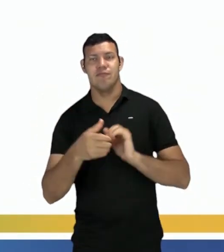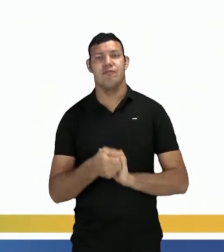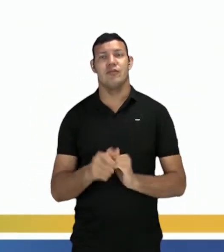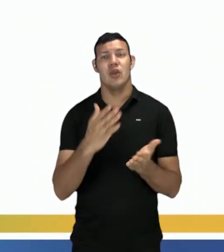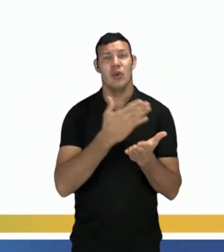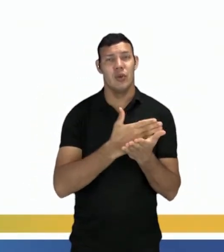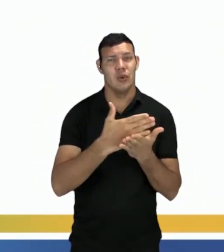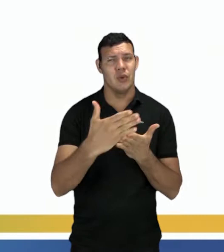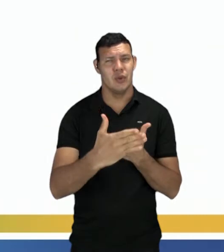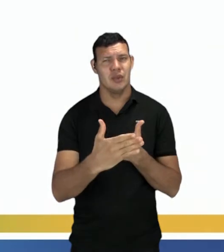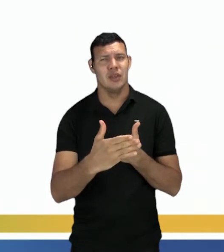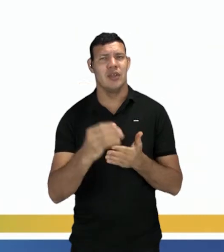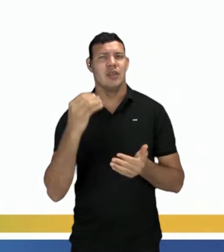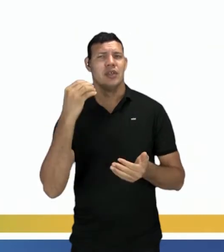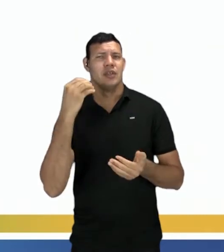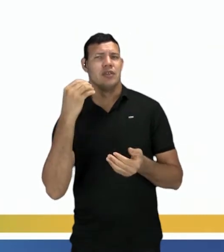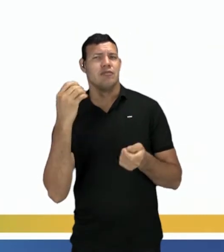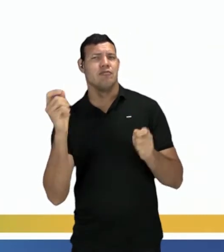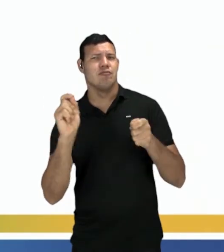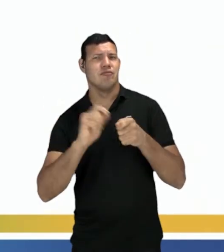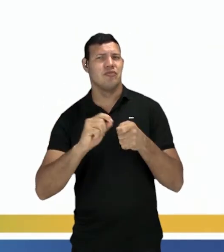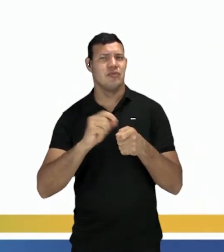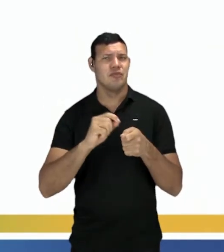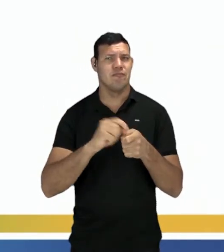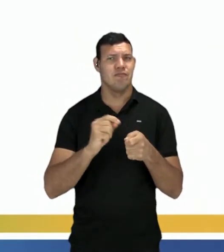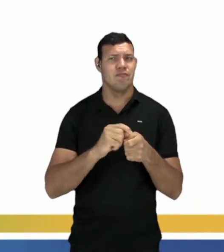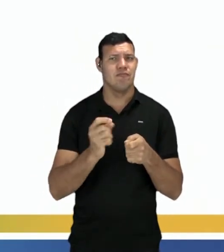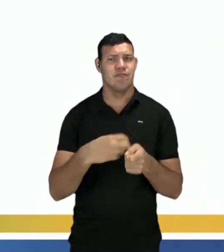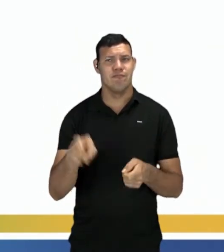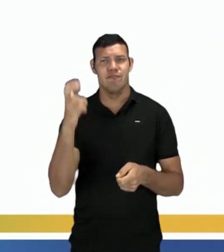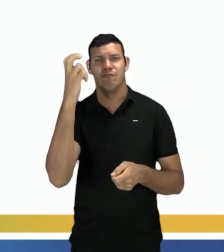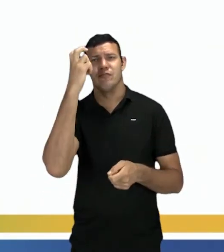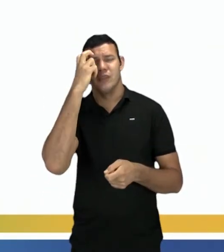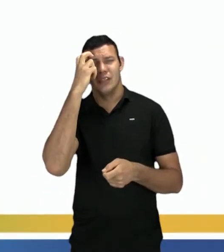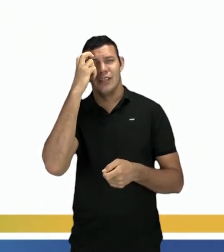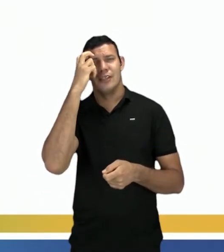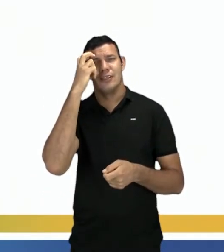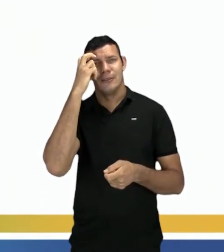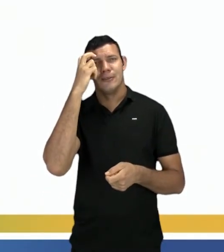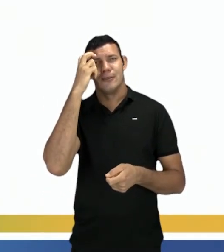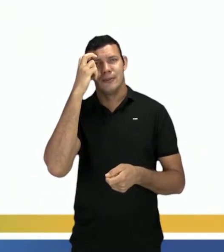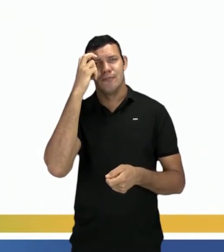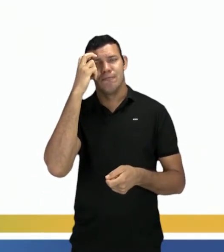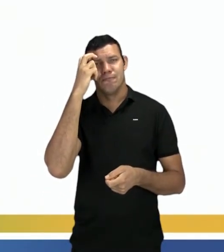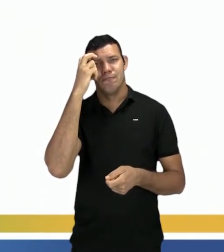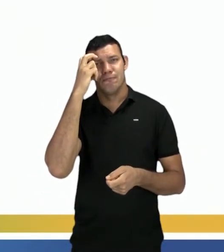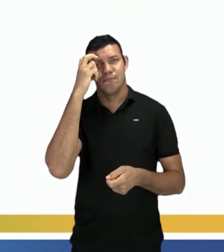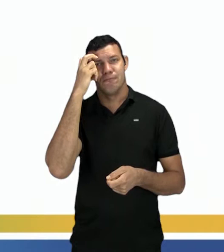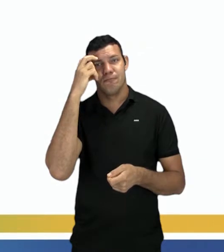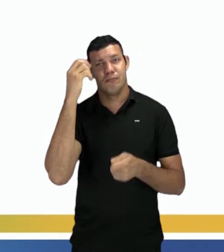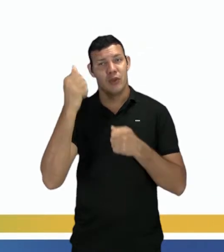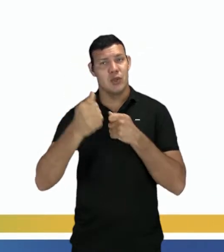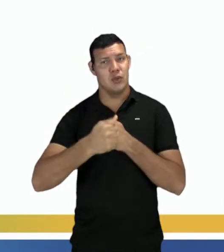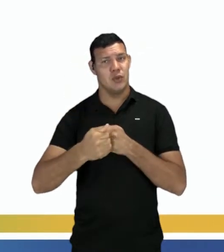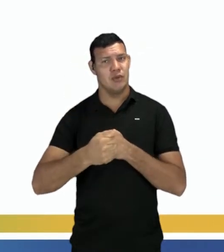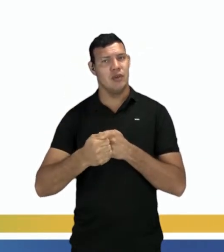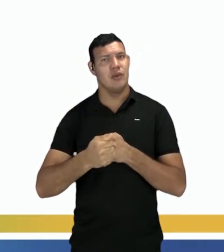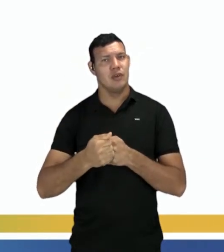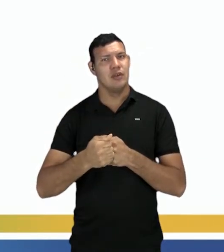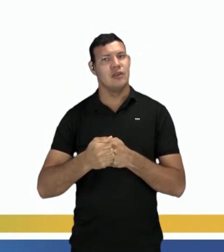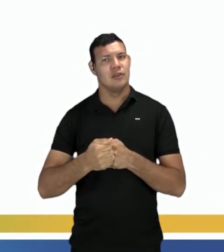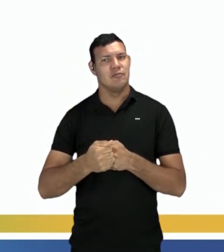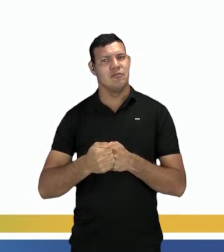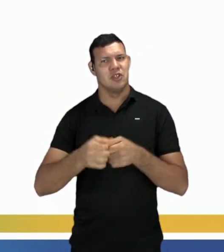noção de conhecimento científico como um saber aberto, sempre aproximativo e corrigível,